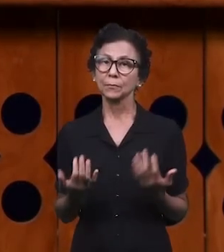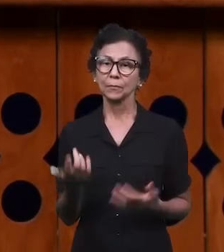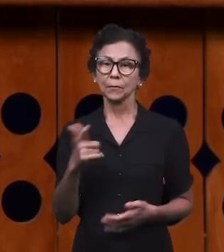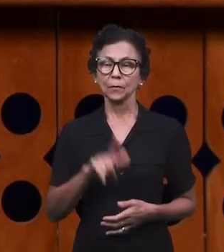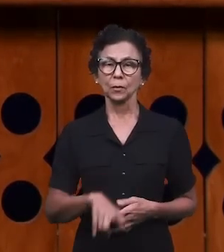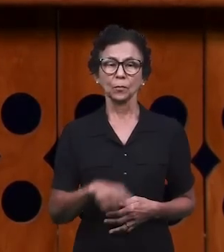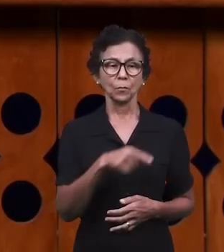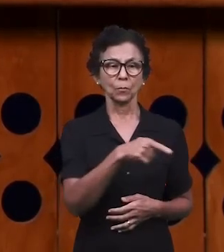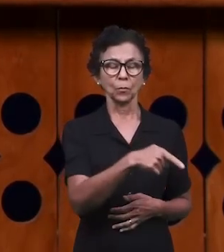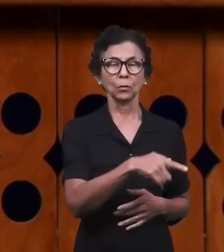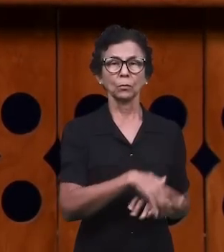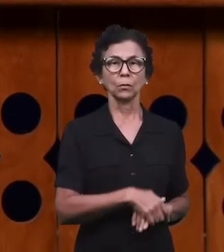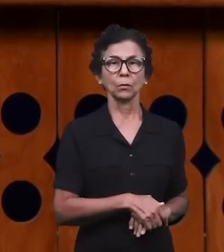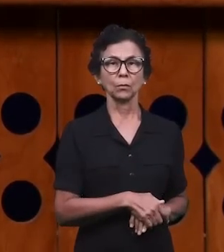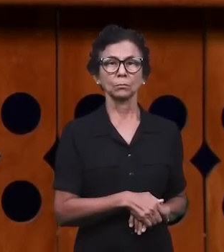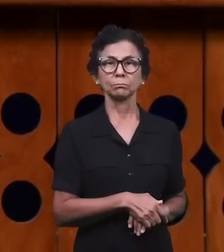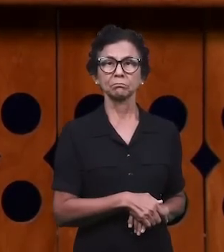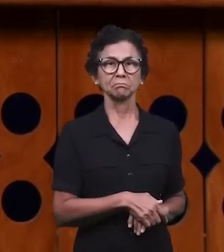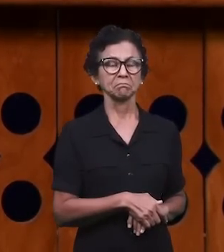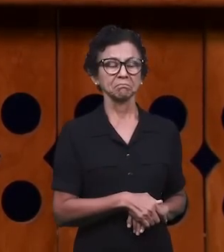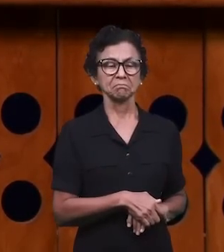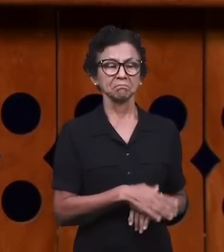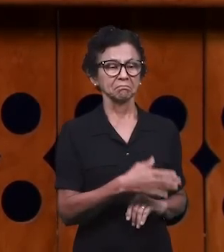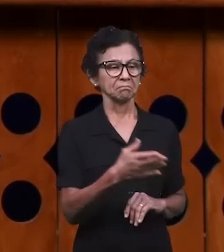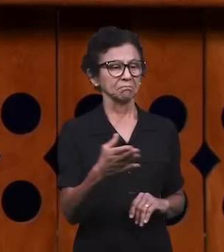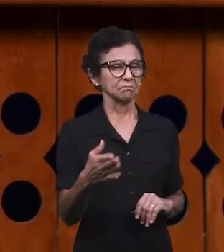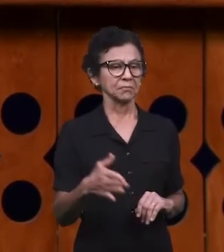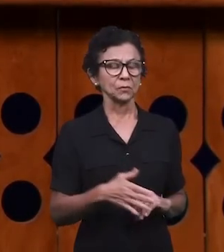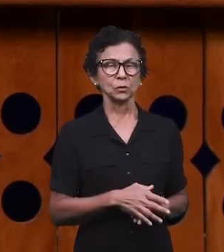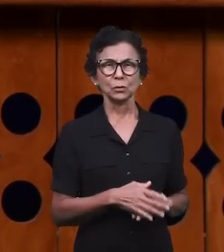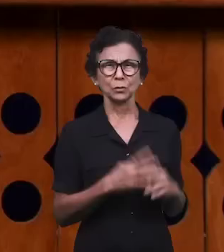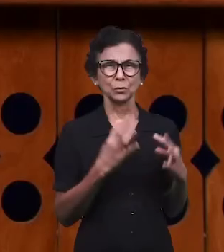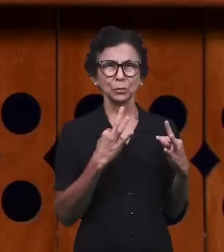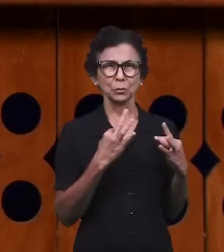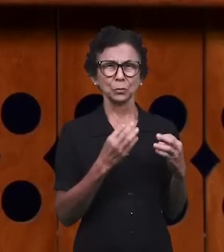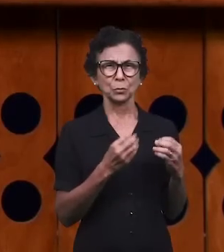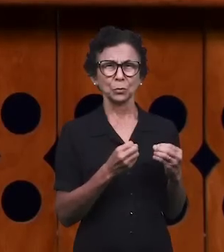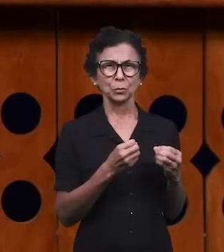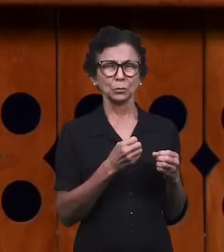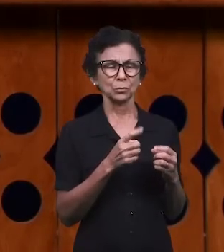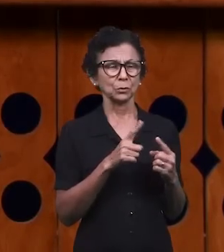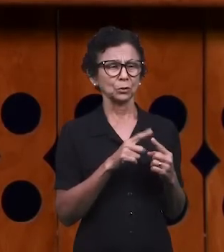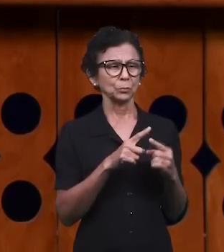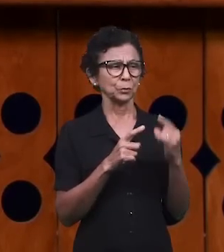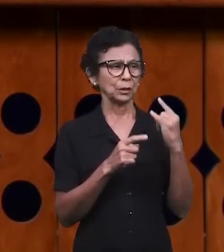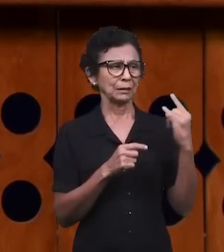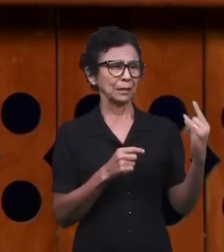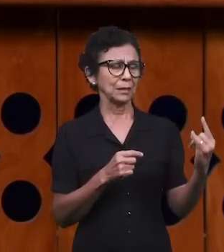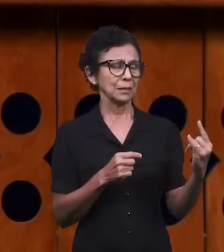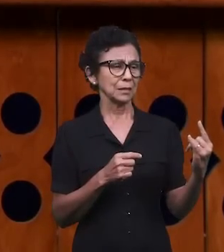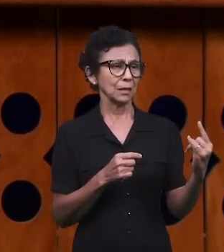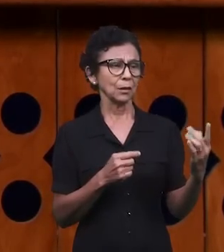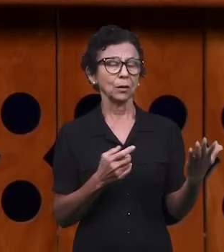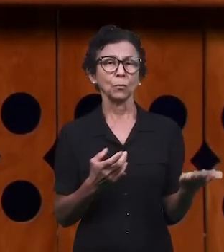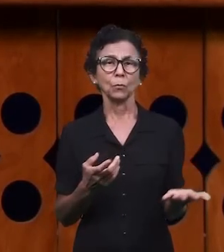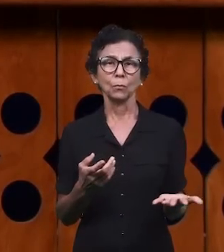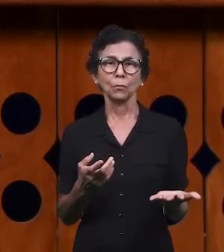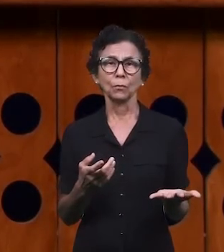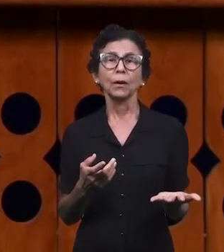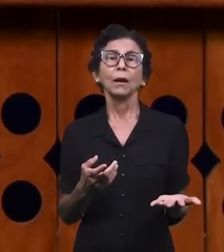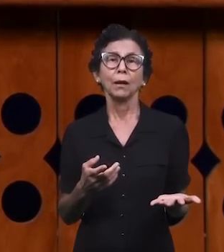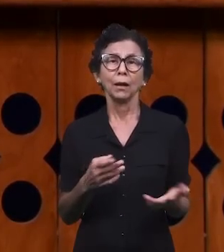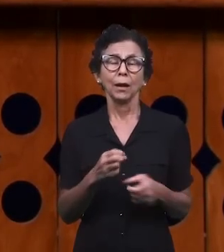está desfocado. O mundo atrai a todos para todos os lados e no final do ano passa o ano inteirinho e ninguém lembra de nada